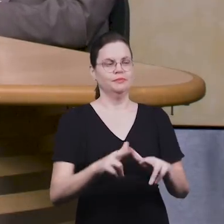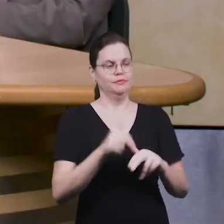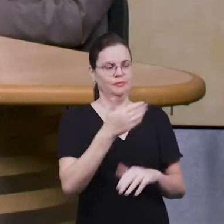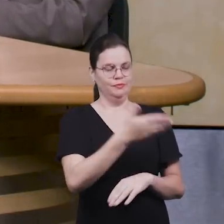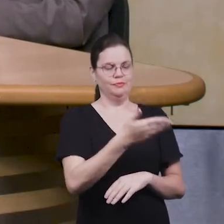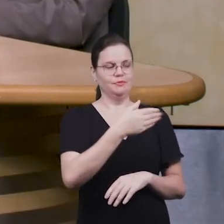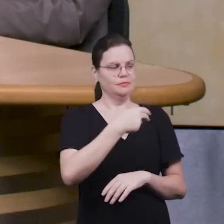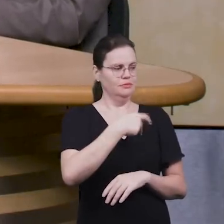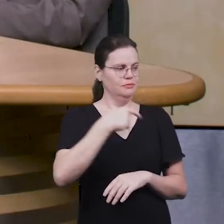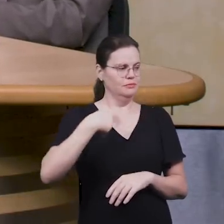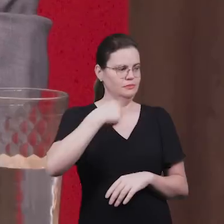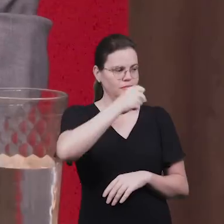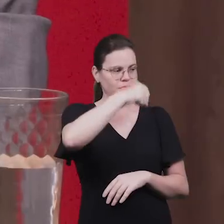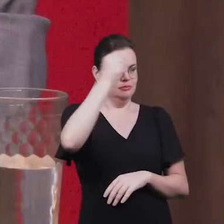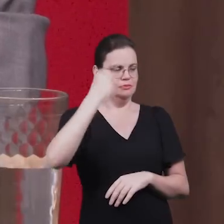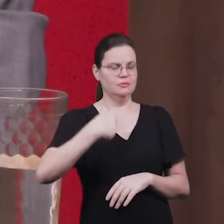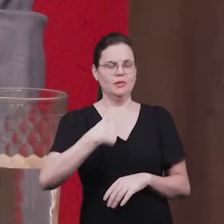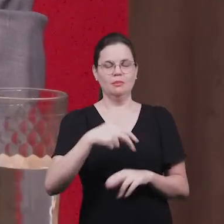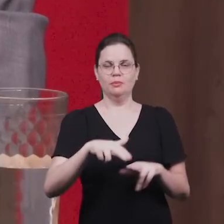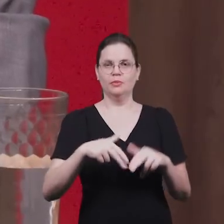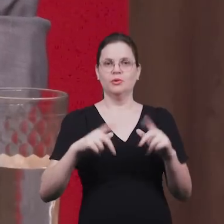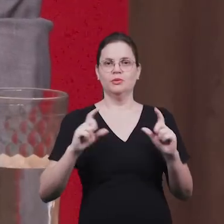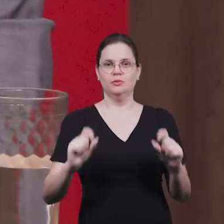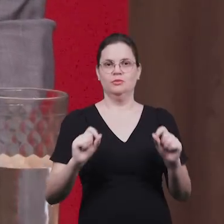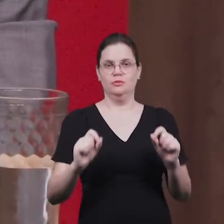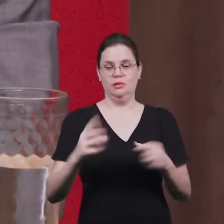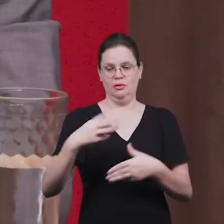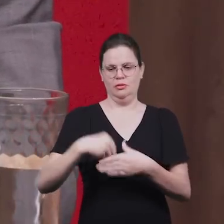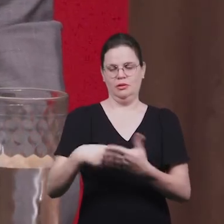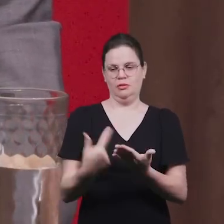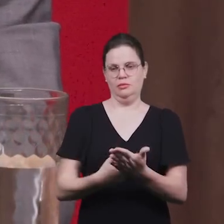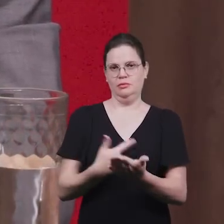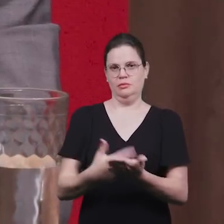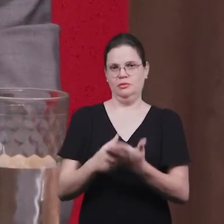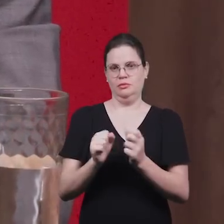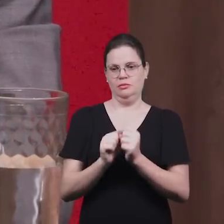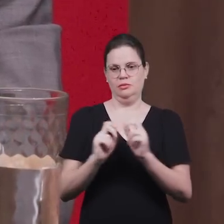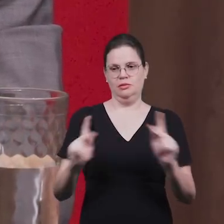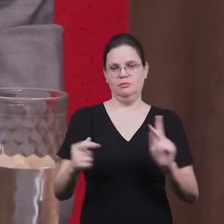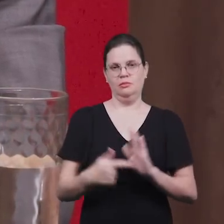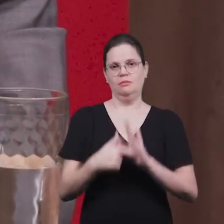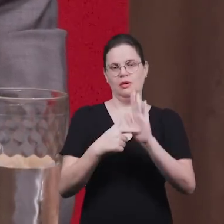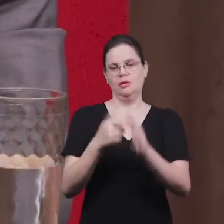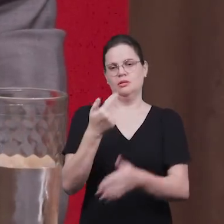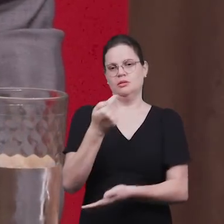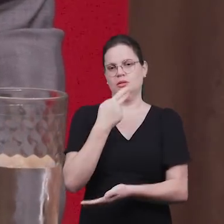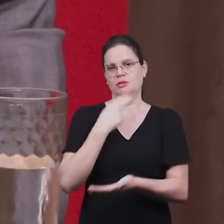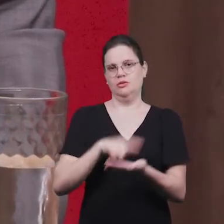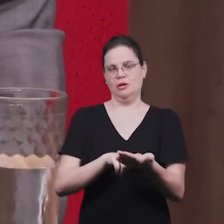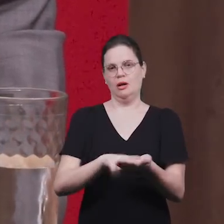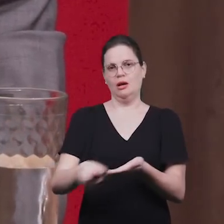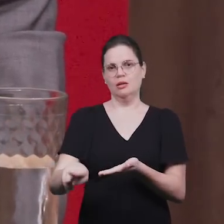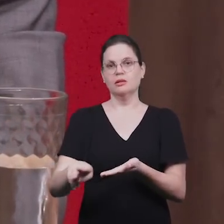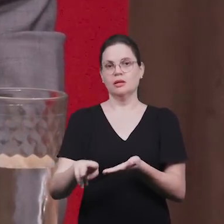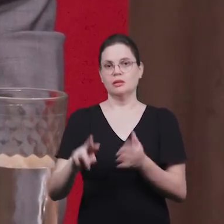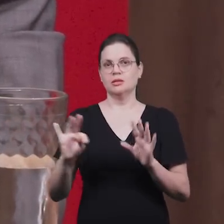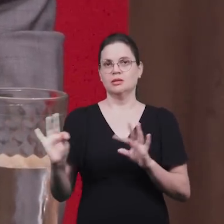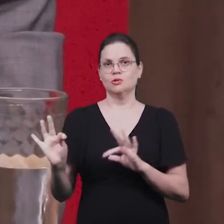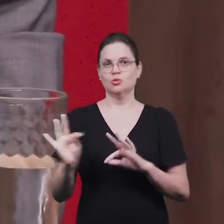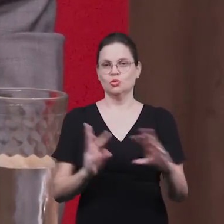para você, é por isso que as 7 cartas, Exatamente. em todas as 7